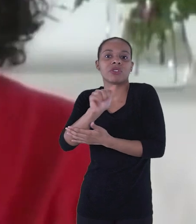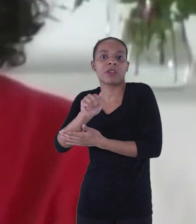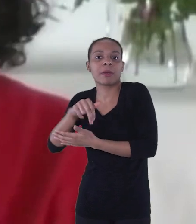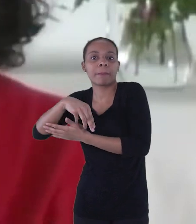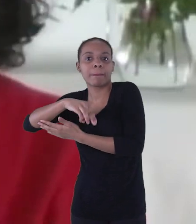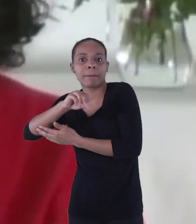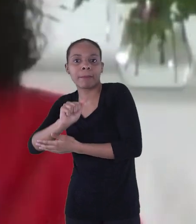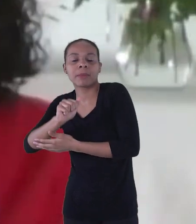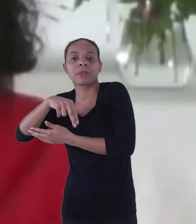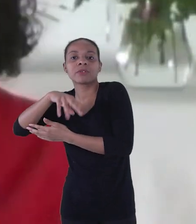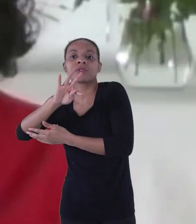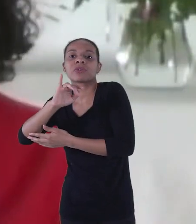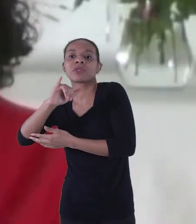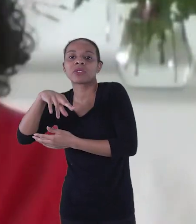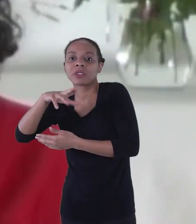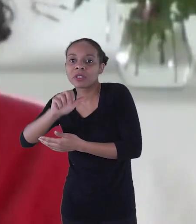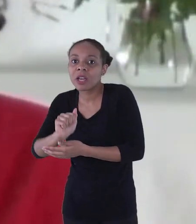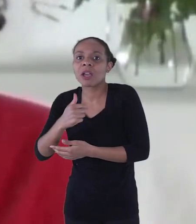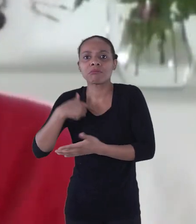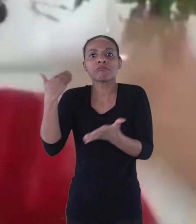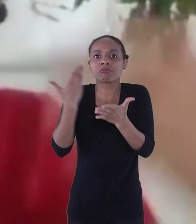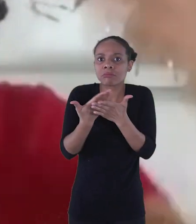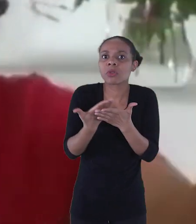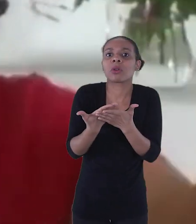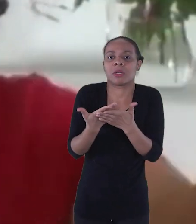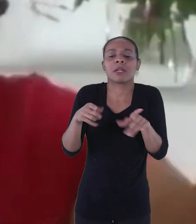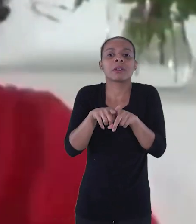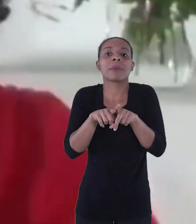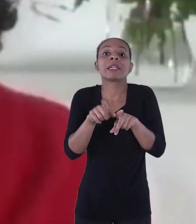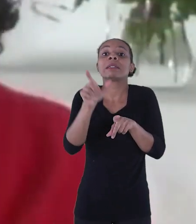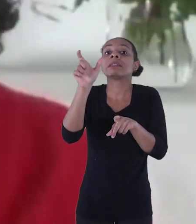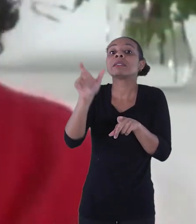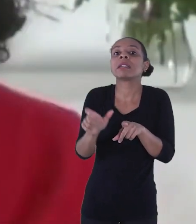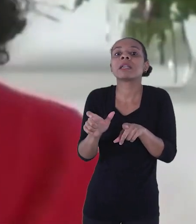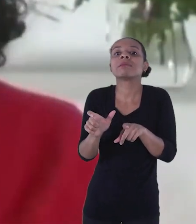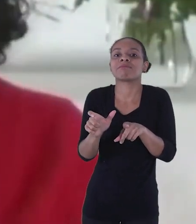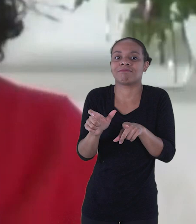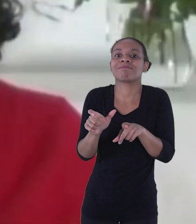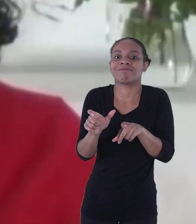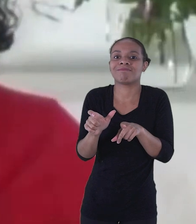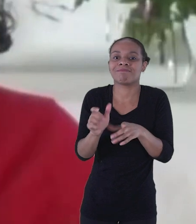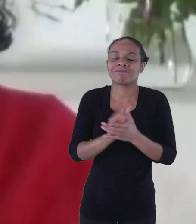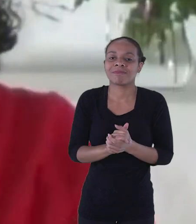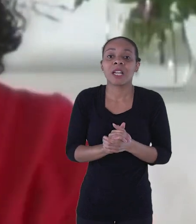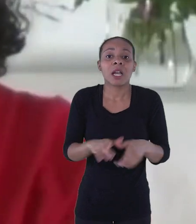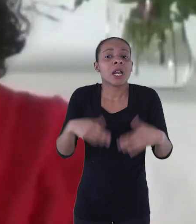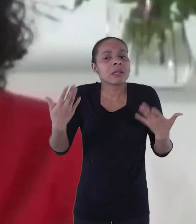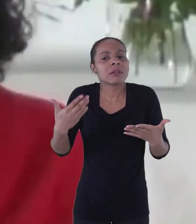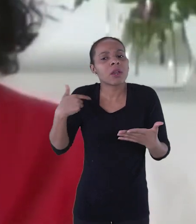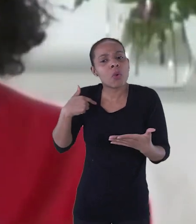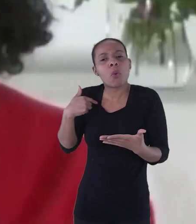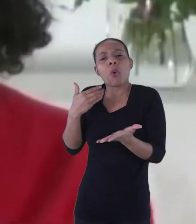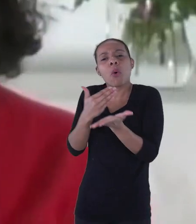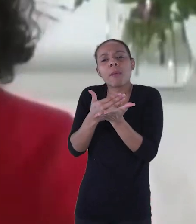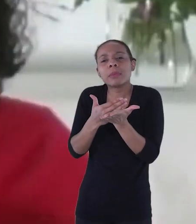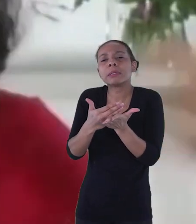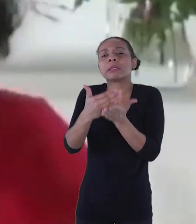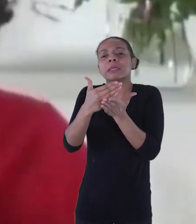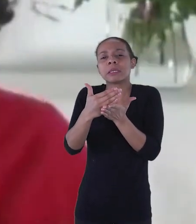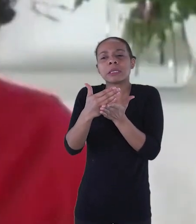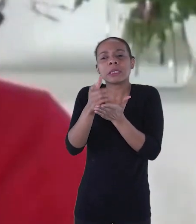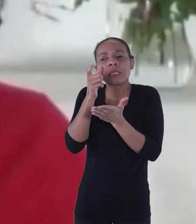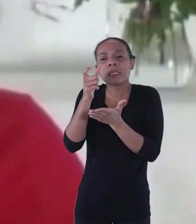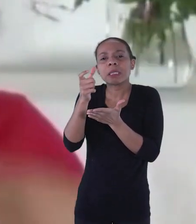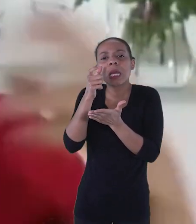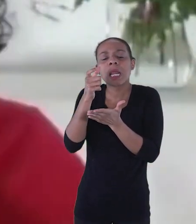Alto Paranaíba e quem é Helena Morley, né, em Diamantina. A partir daí, eu me interessei muito pela obra dela